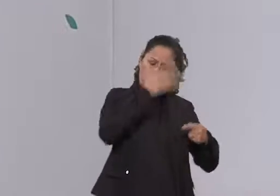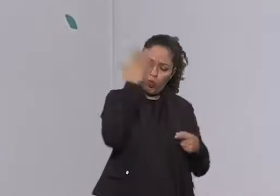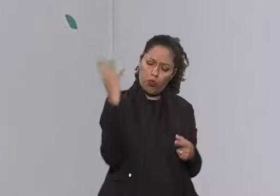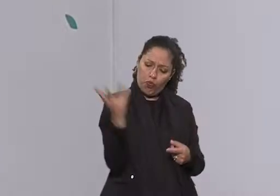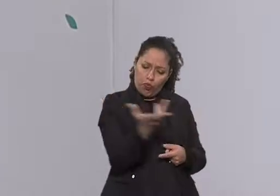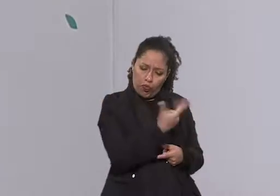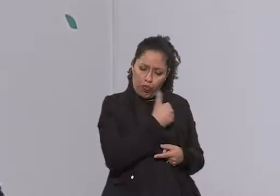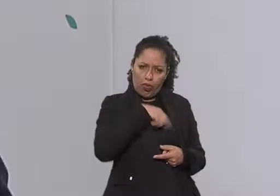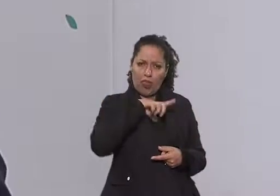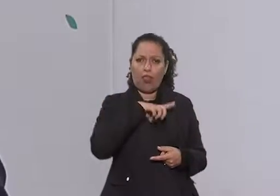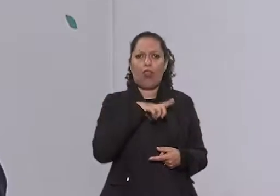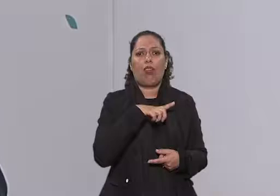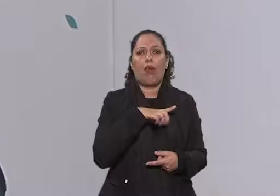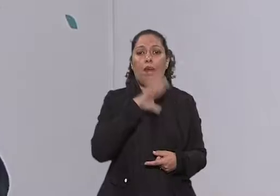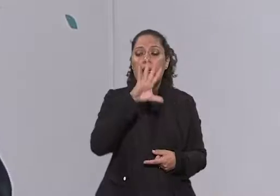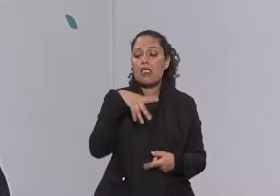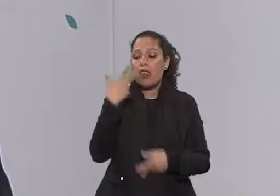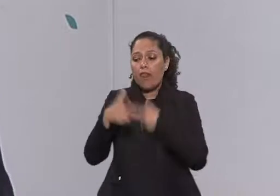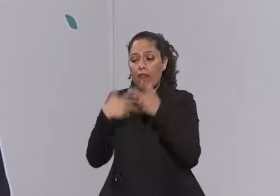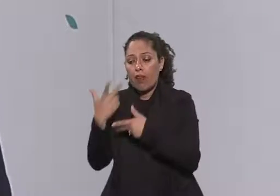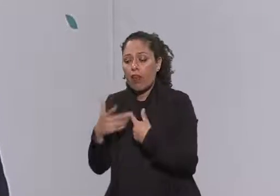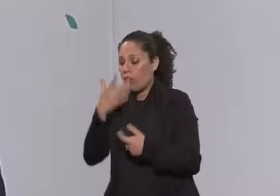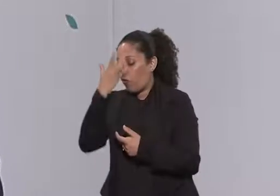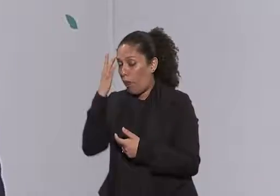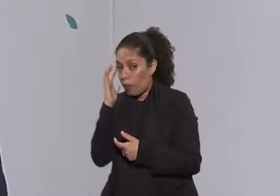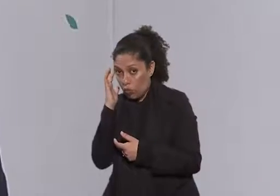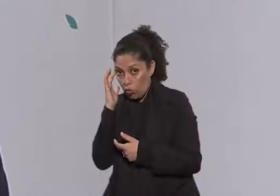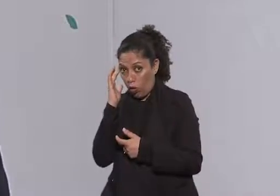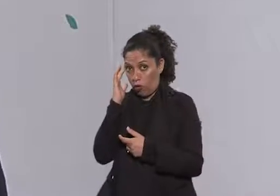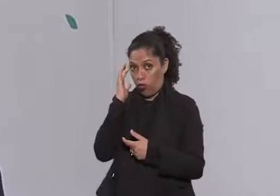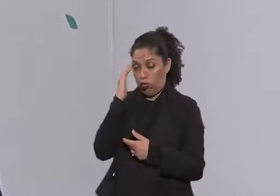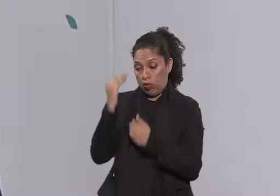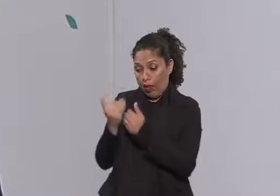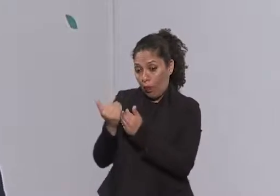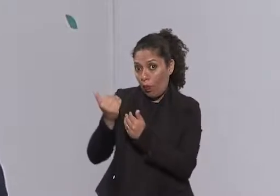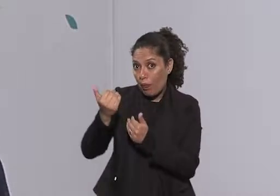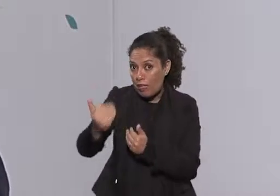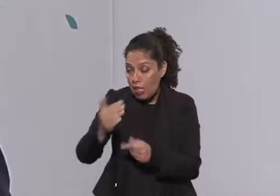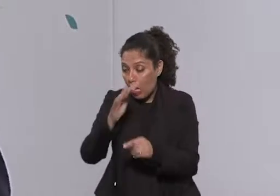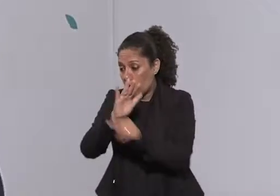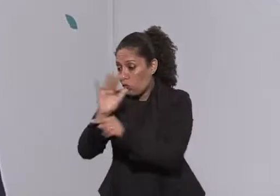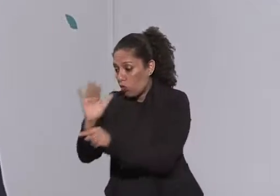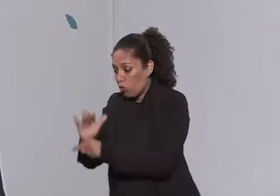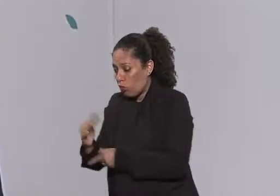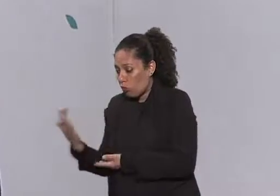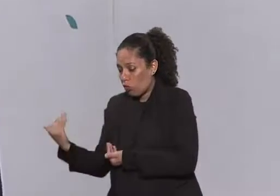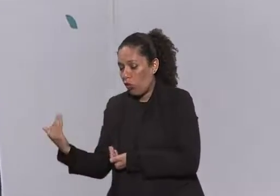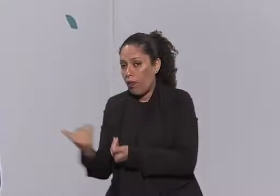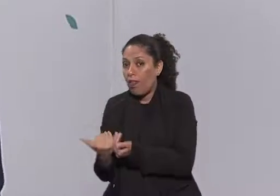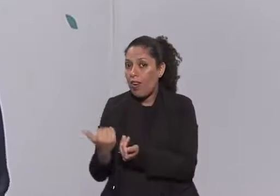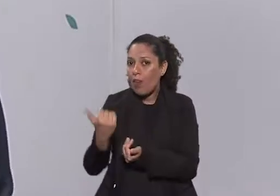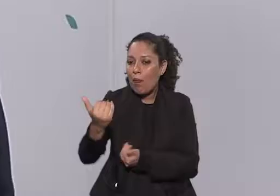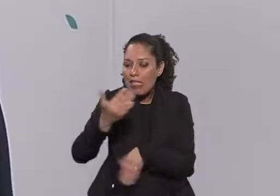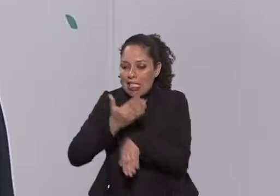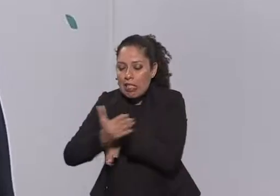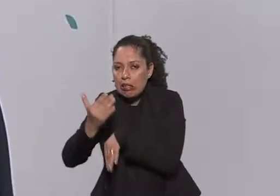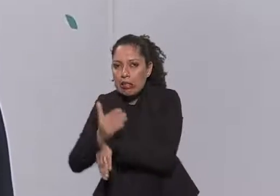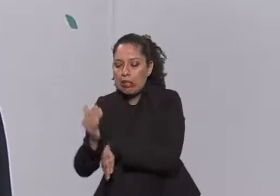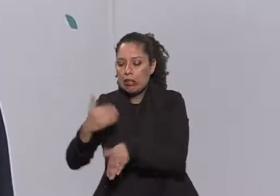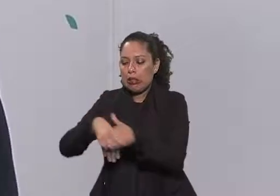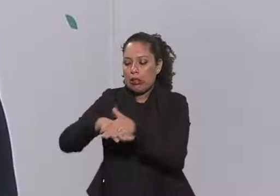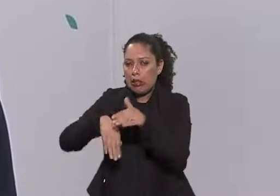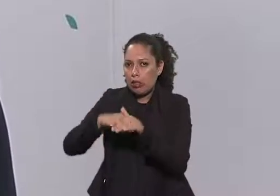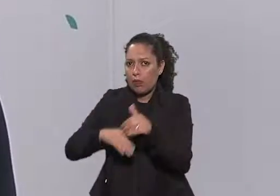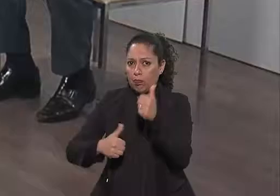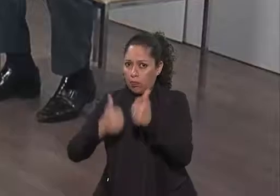profissional mas eu acho que a gente tem que discutir muito pouco os efeitos positivos e como é que a gente poderia incentivar cada vez mais o esporte no